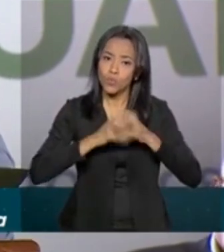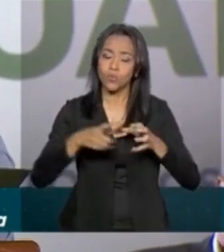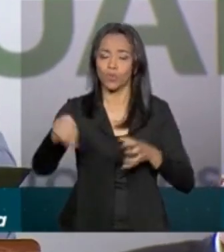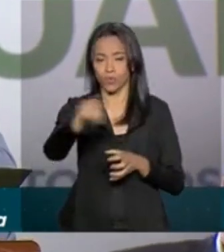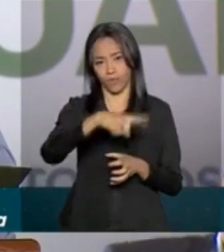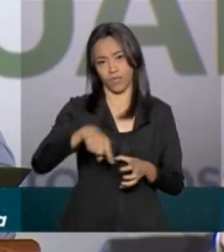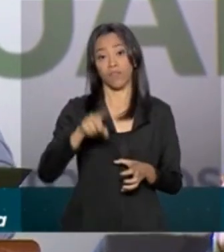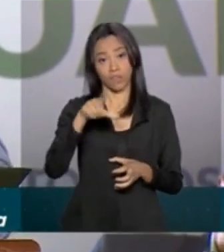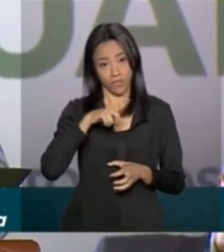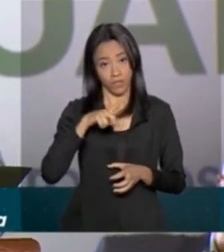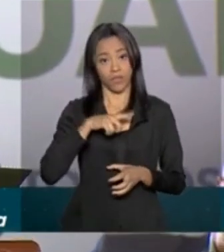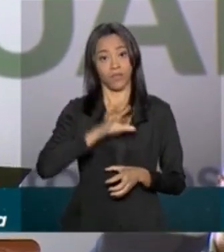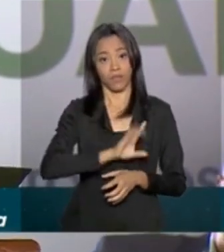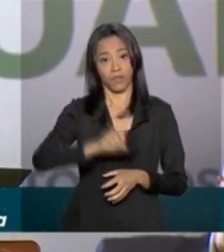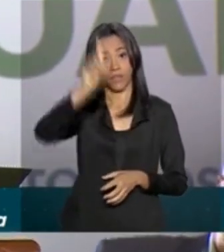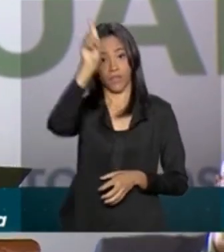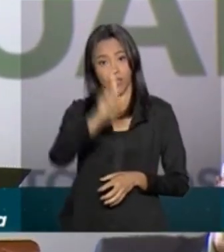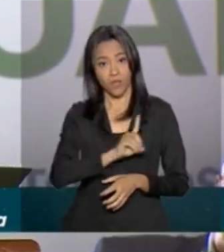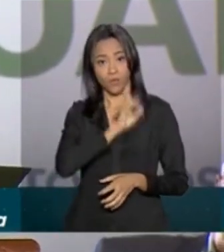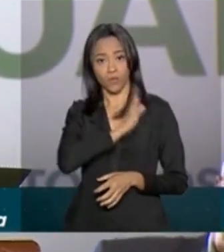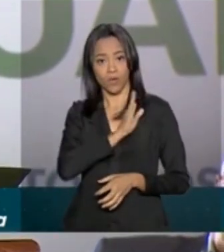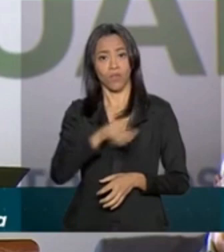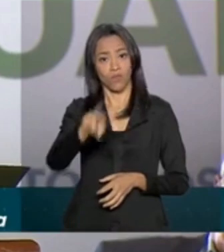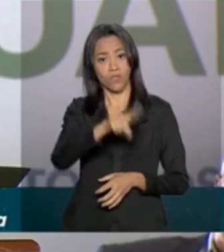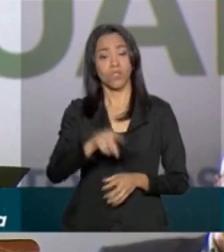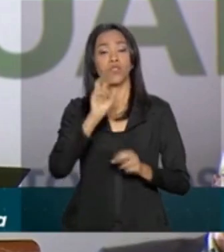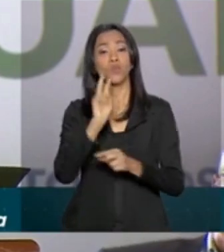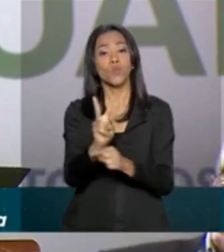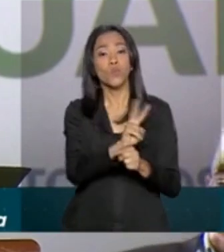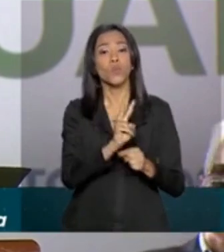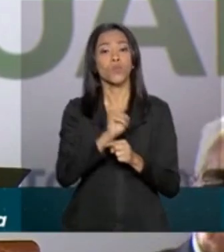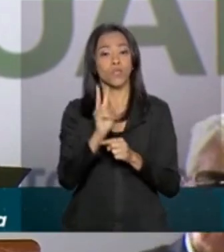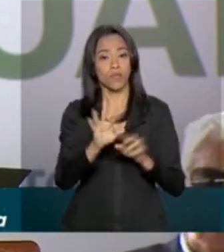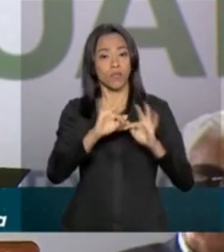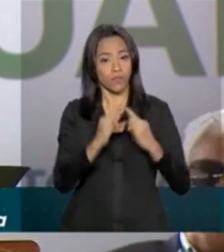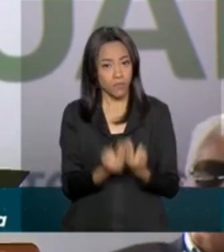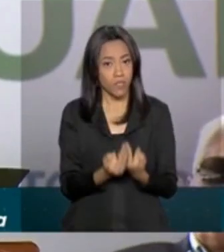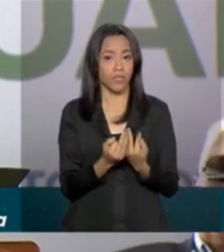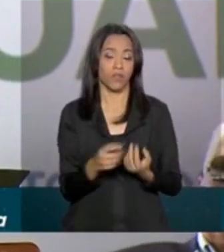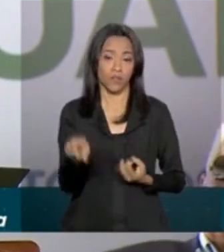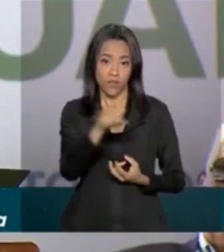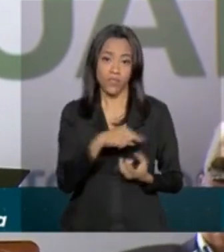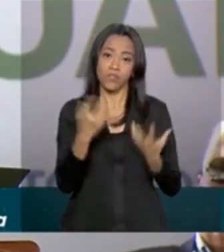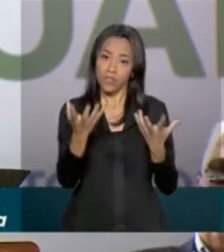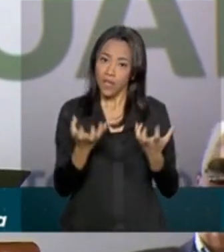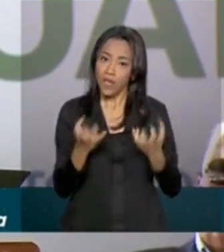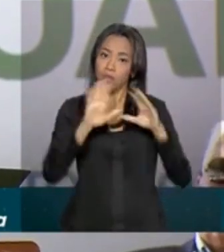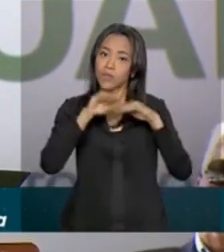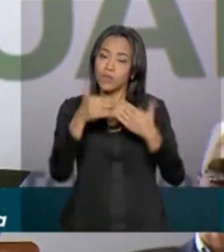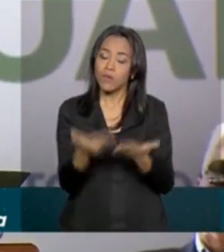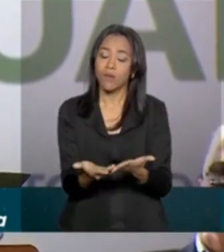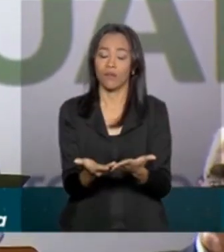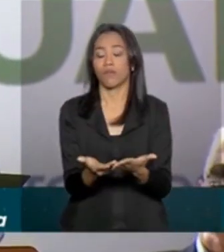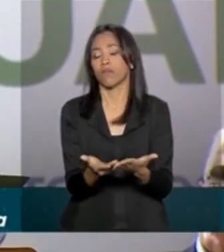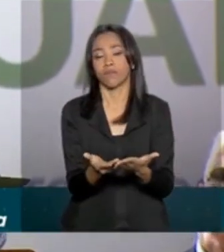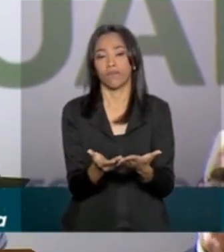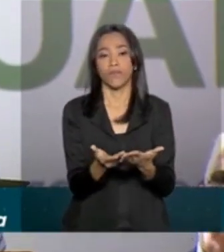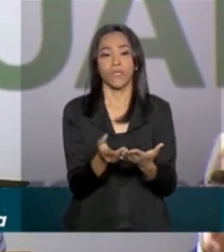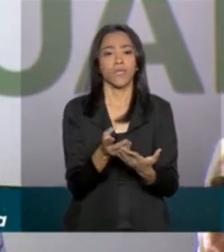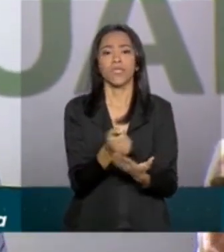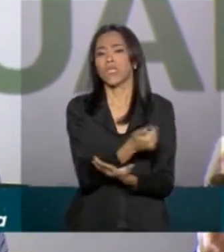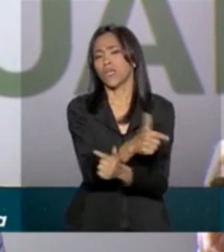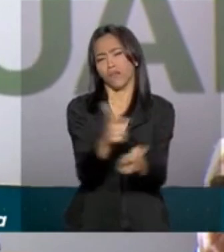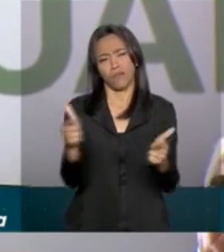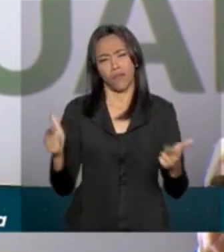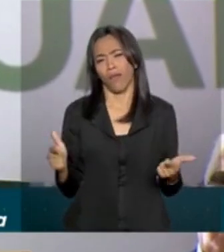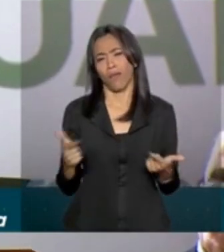Deus no coração, vocês preservam a família, vocês querem uma escola onde não